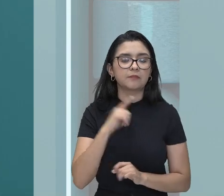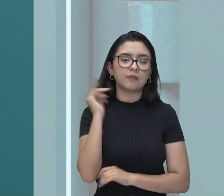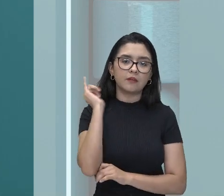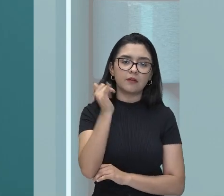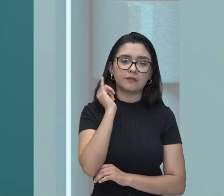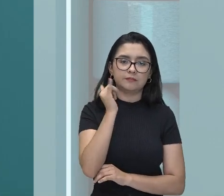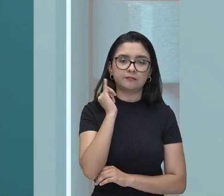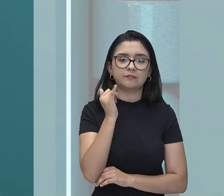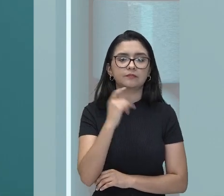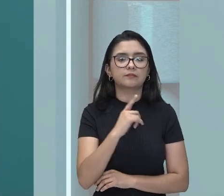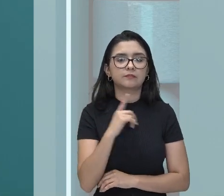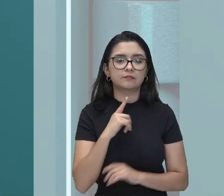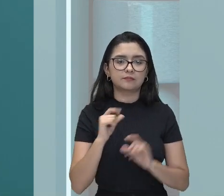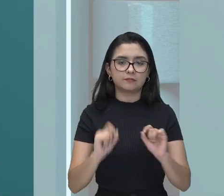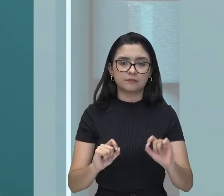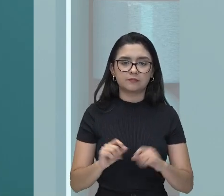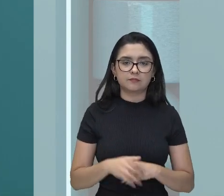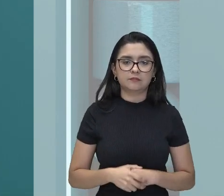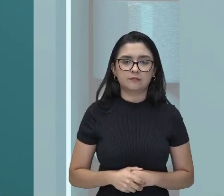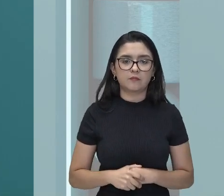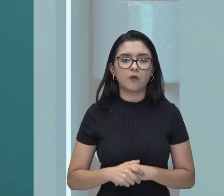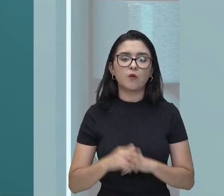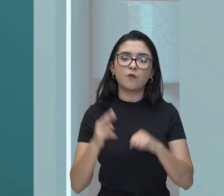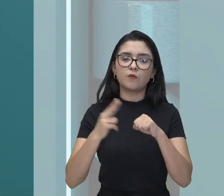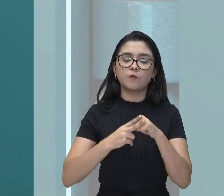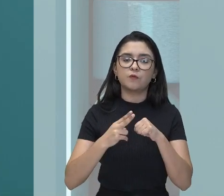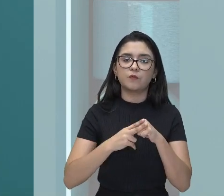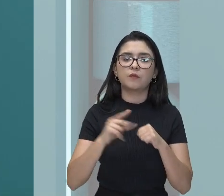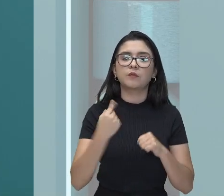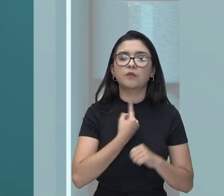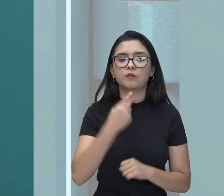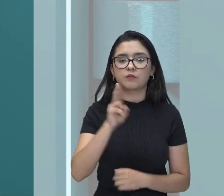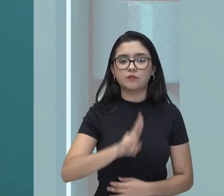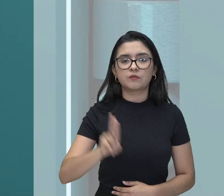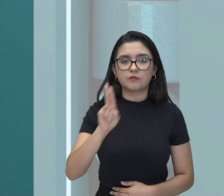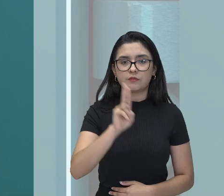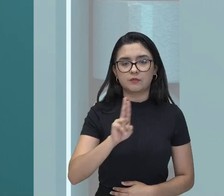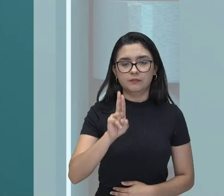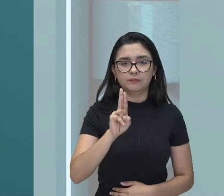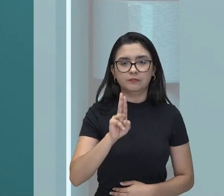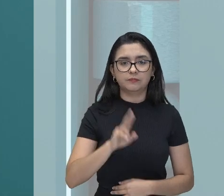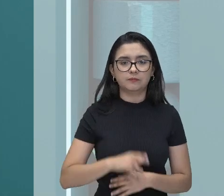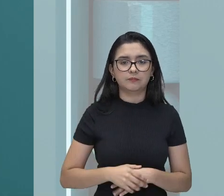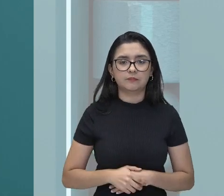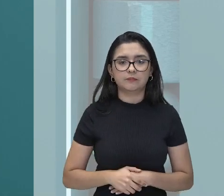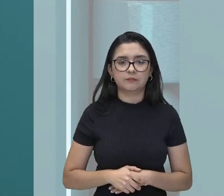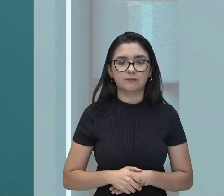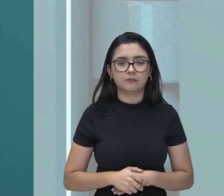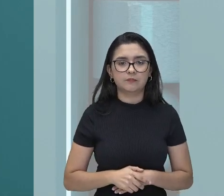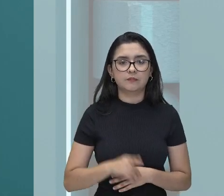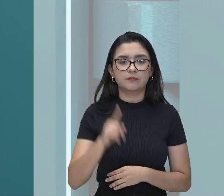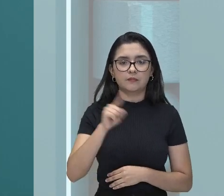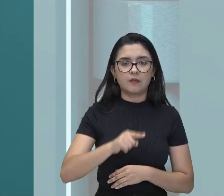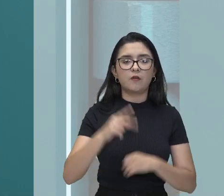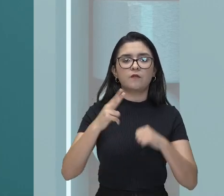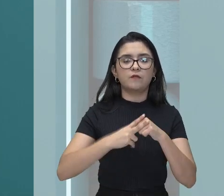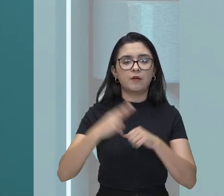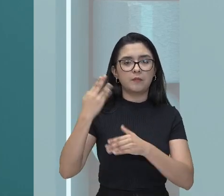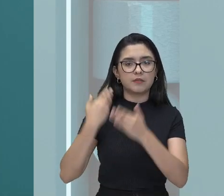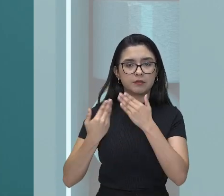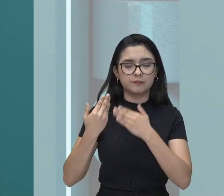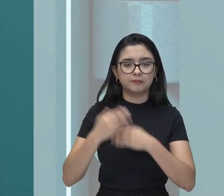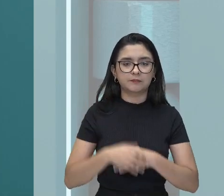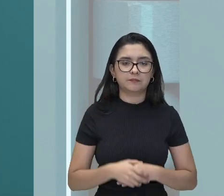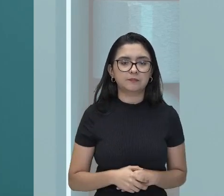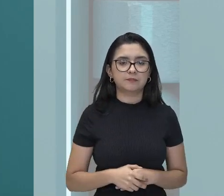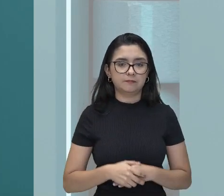narração, geralmente o verbo que nós usamos, o tempo verbal que utilizamos é o pretérito imperfeito, tá certo? É